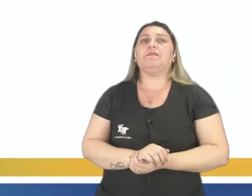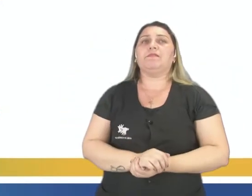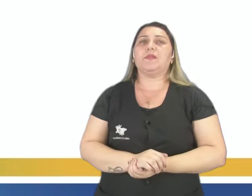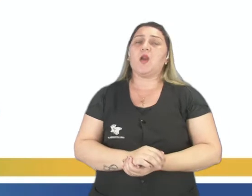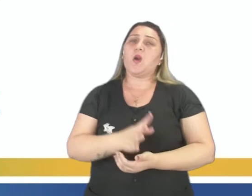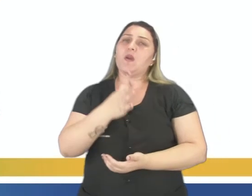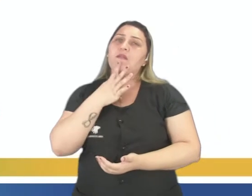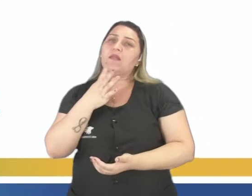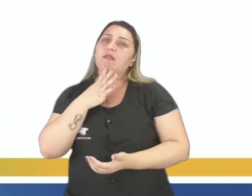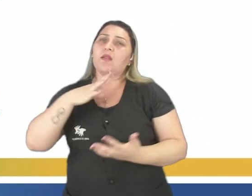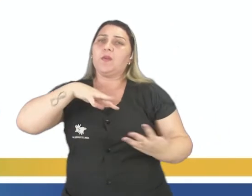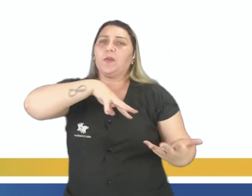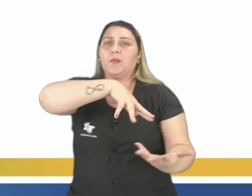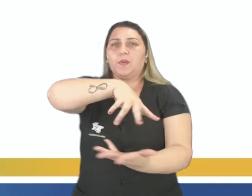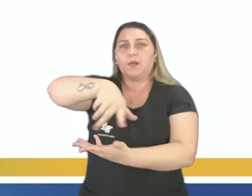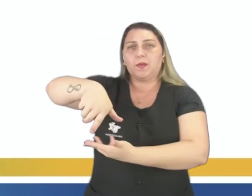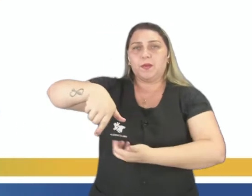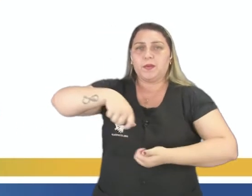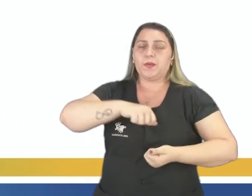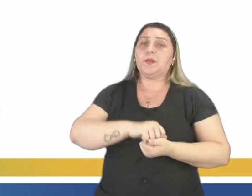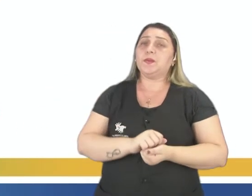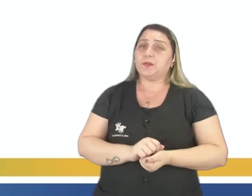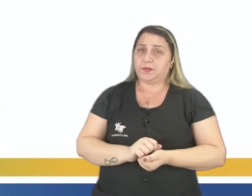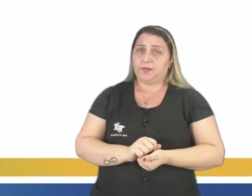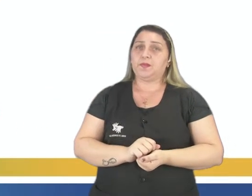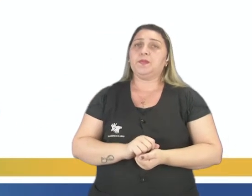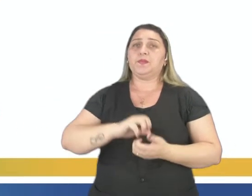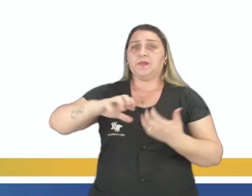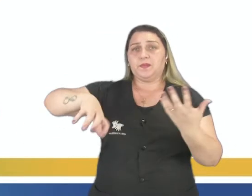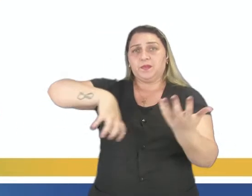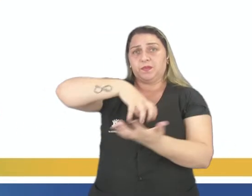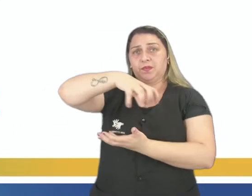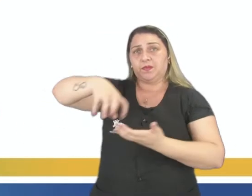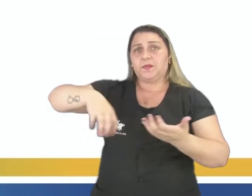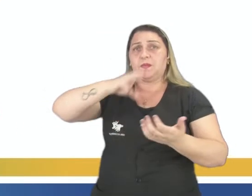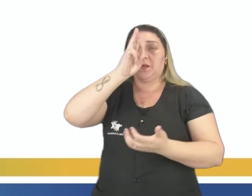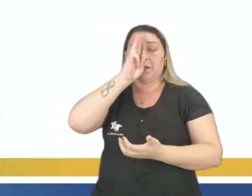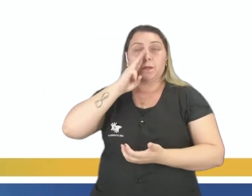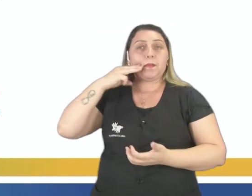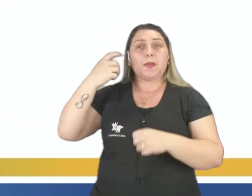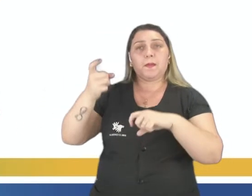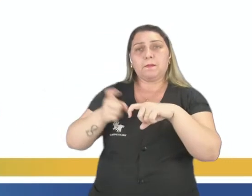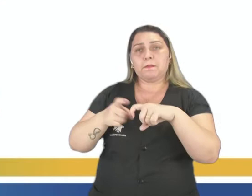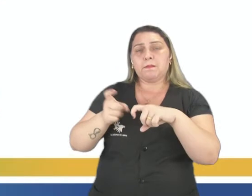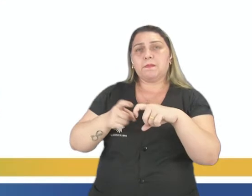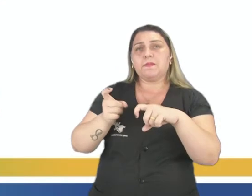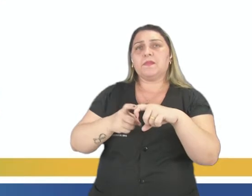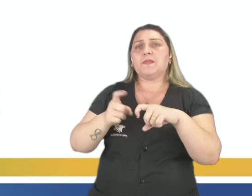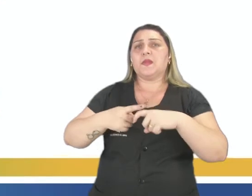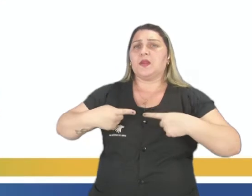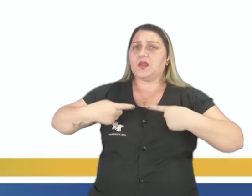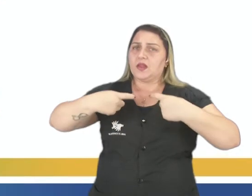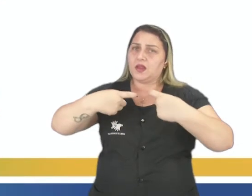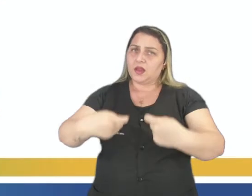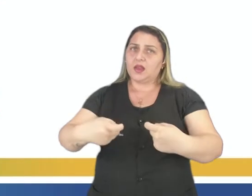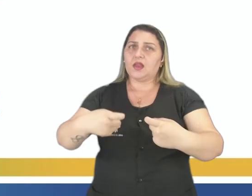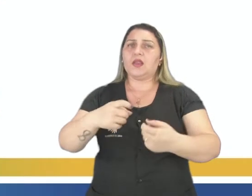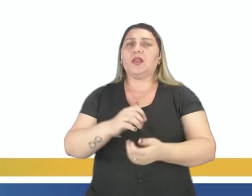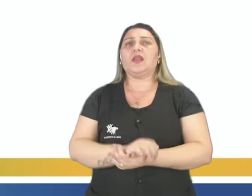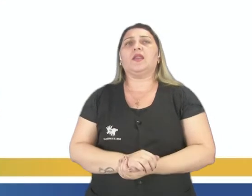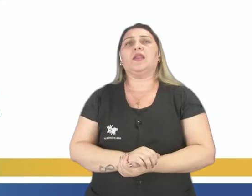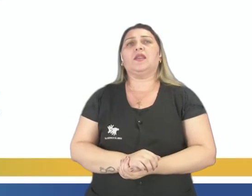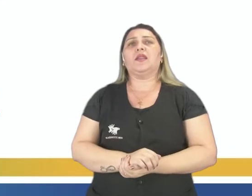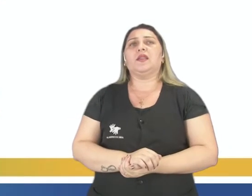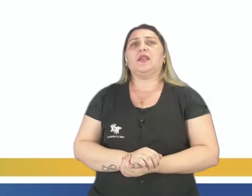ficou conhecido mundialmente aí, né, ele foi um revolucionário marxista, médico, autor, guerrilheiro, né, ele